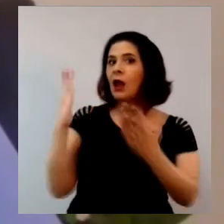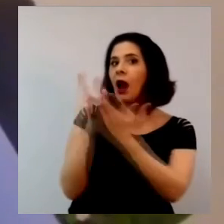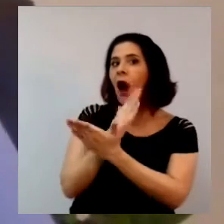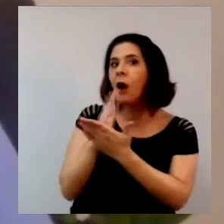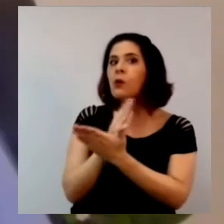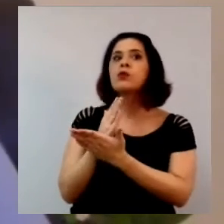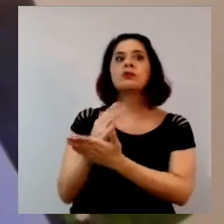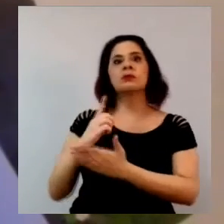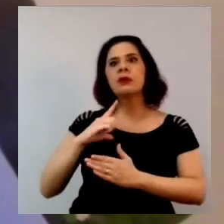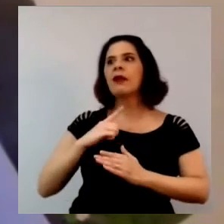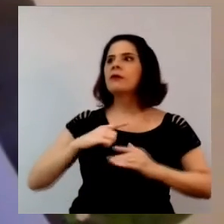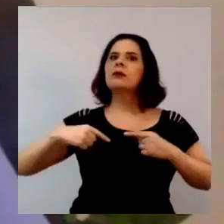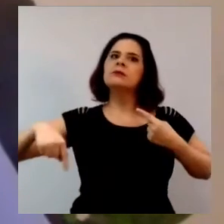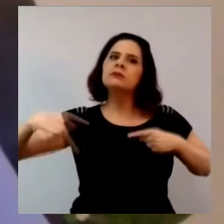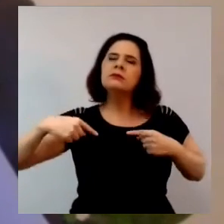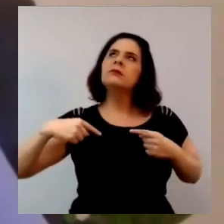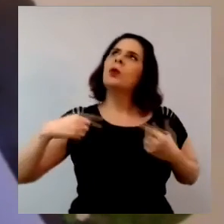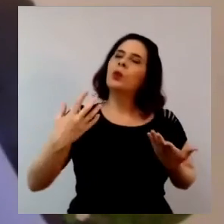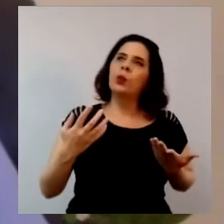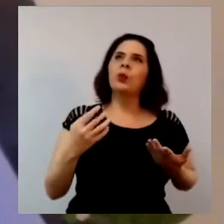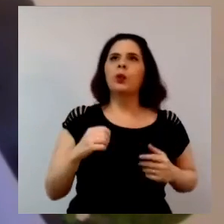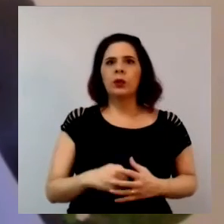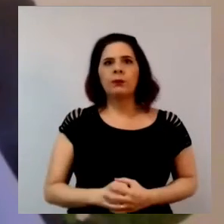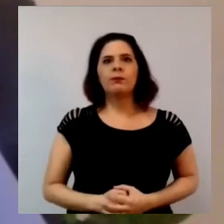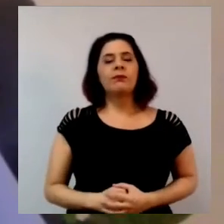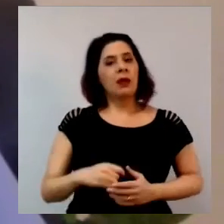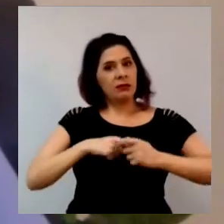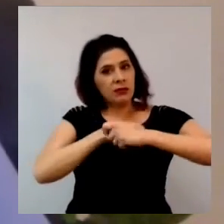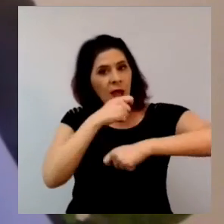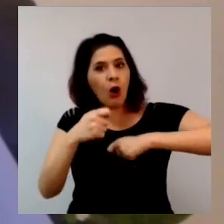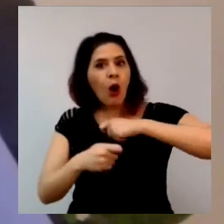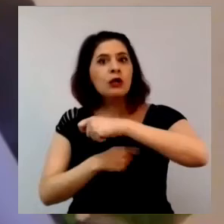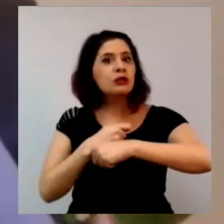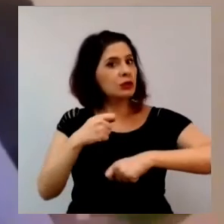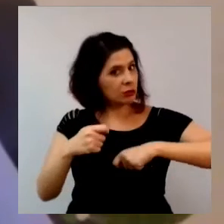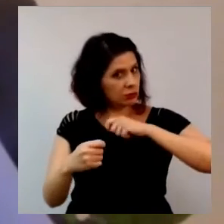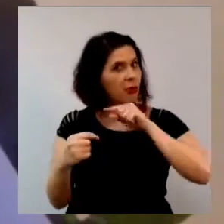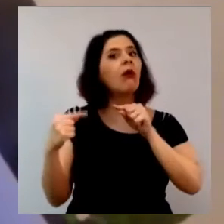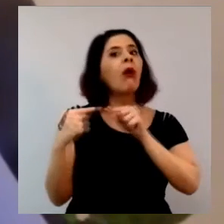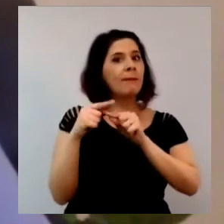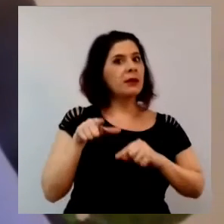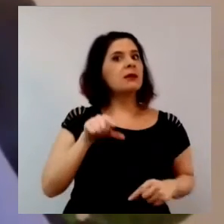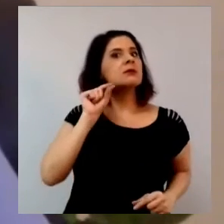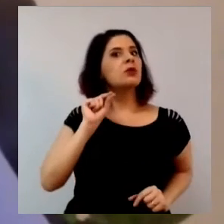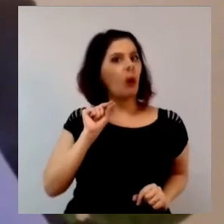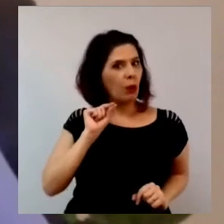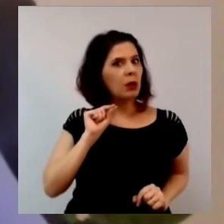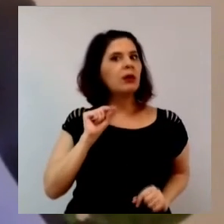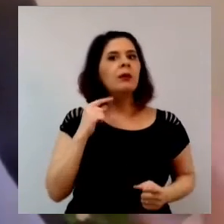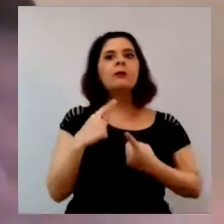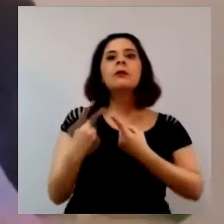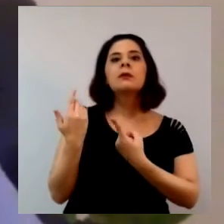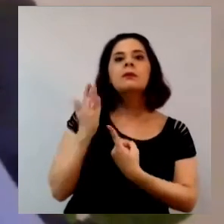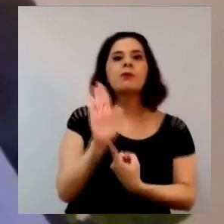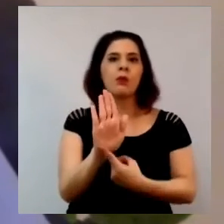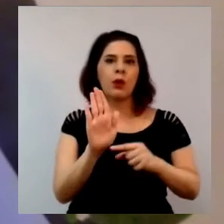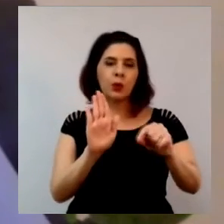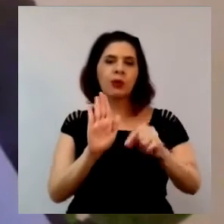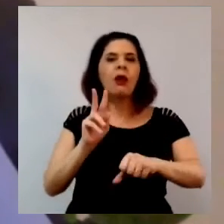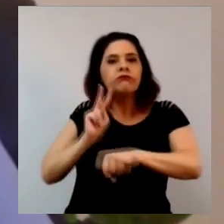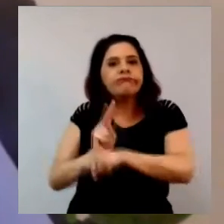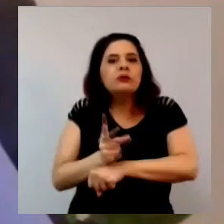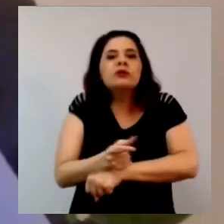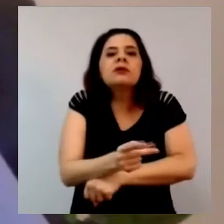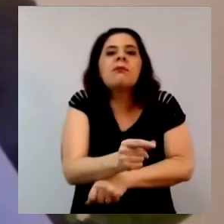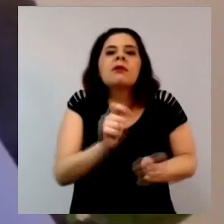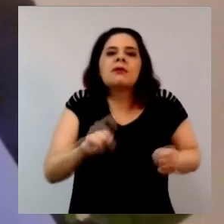escolha, inclusive, de negócios durante muito tempo, porque se mostrou uma coisa que garantia uma certa sustentabilidade. Hoje estão revendo essa posição, porque eu